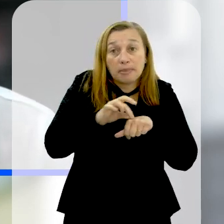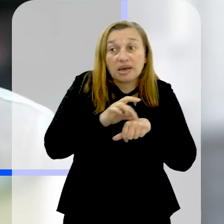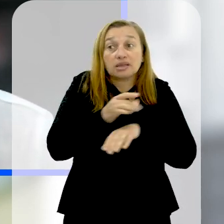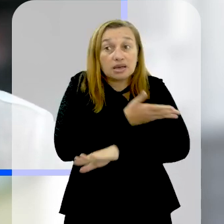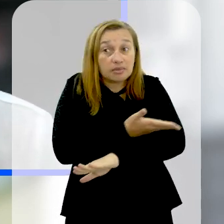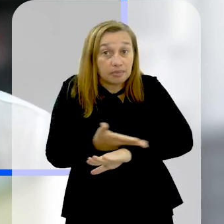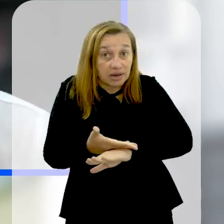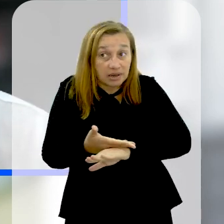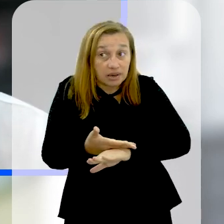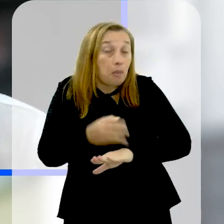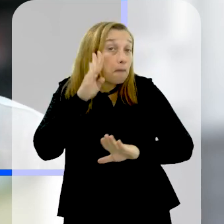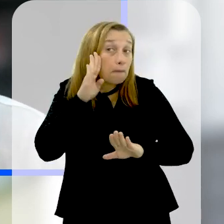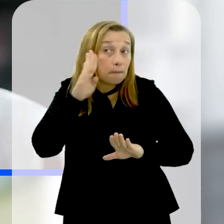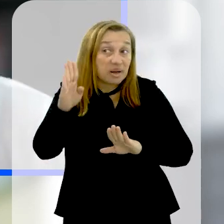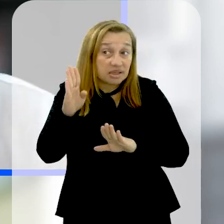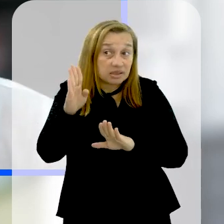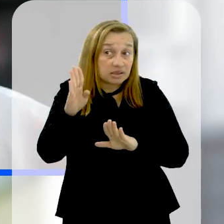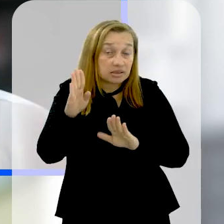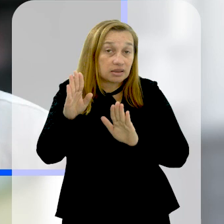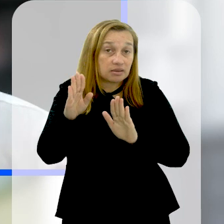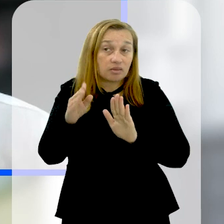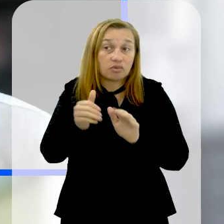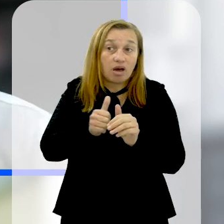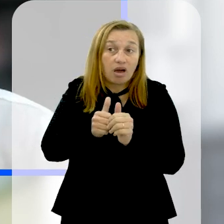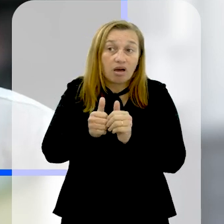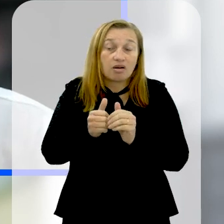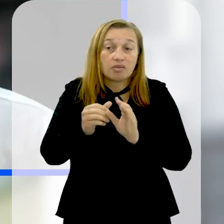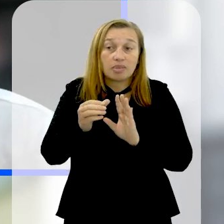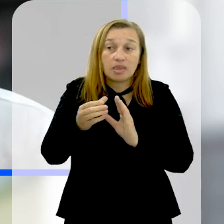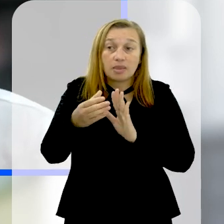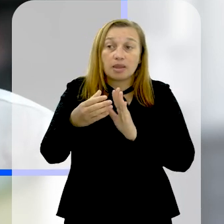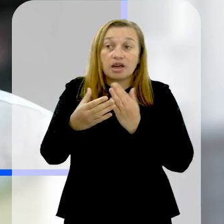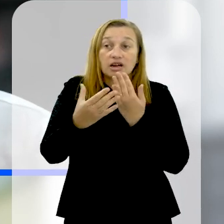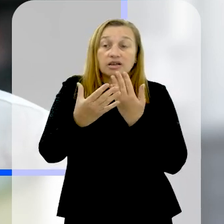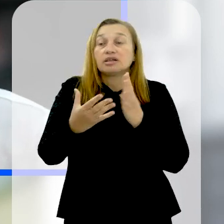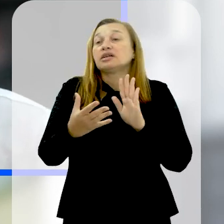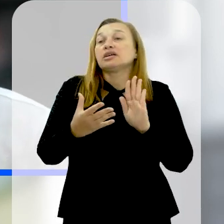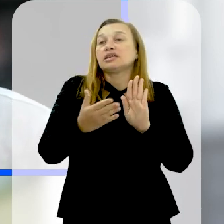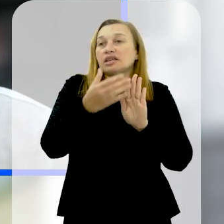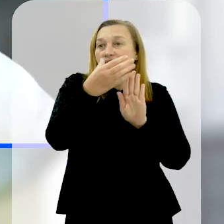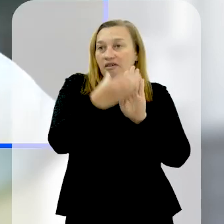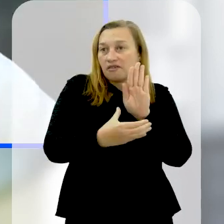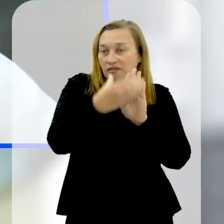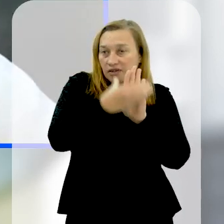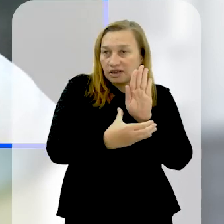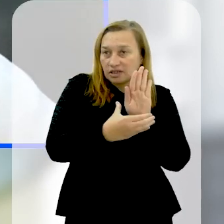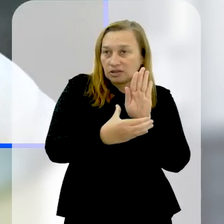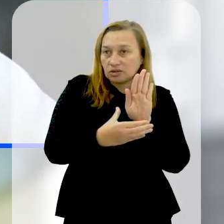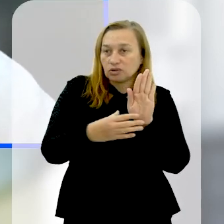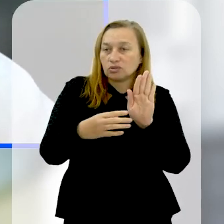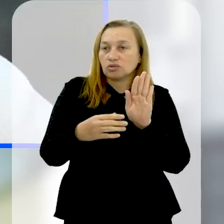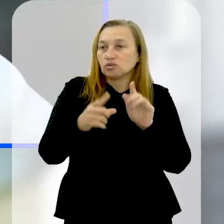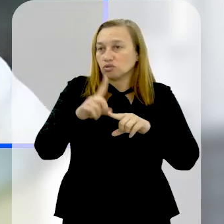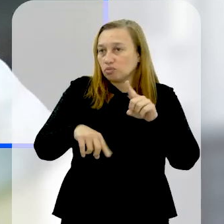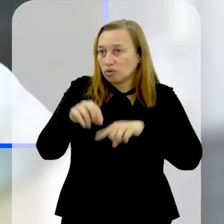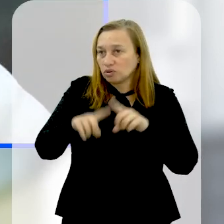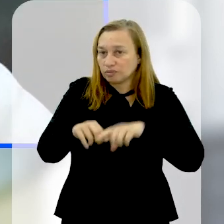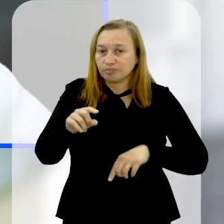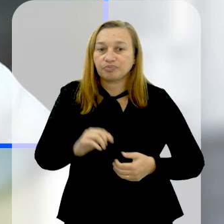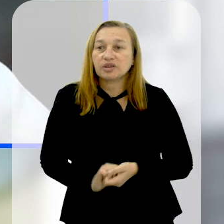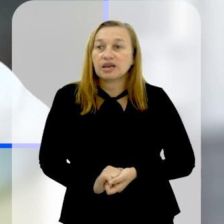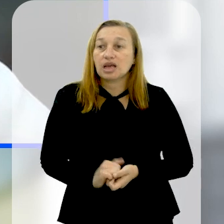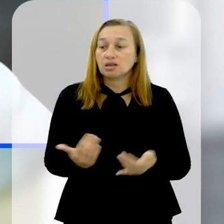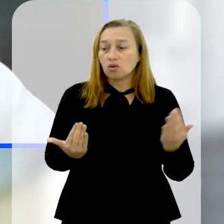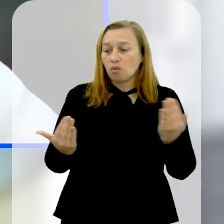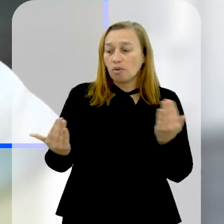e branco na parte principal, na parte frontal do produto. E o composto lácteo, ele tem a lata